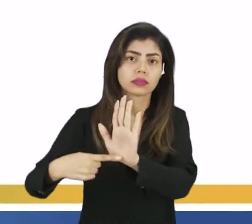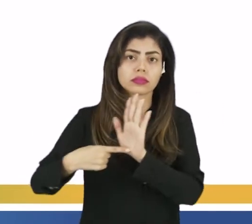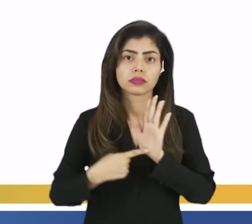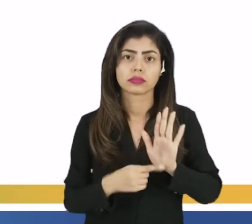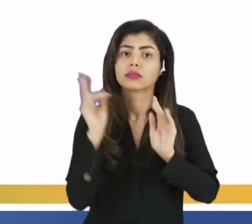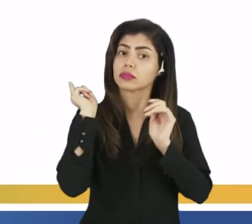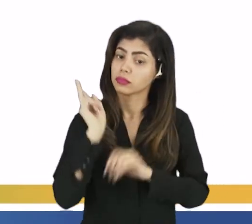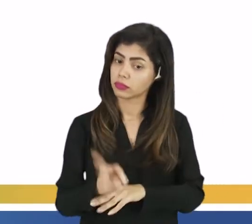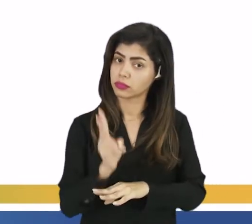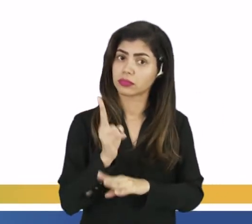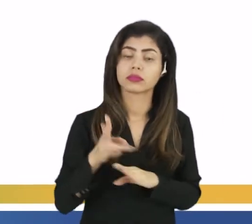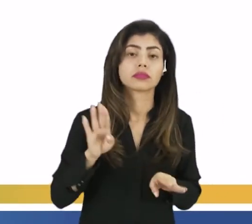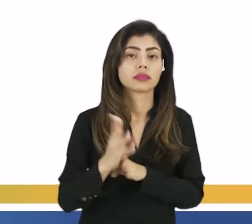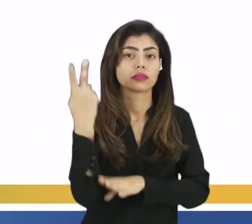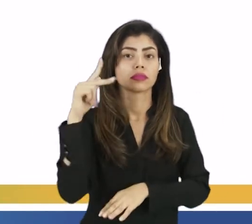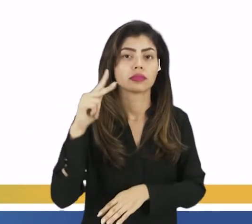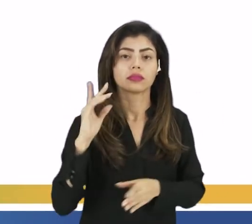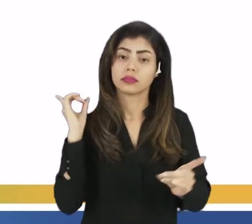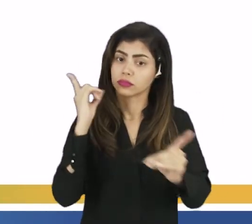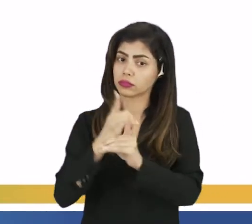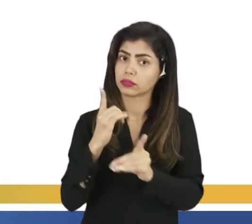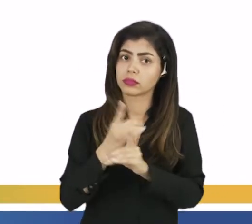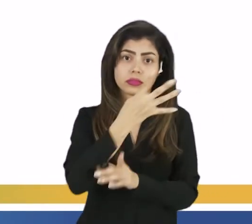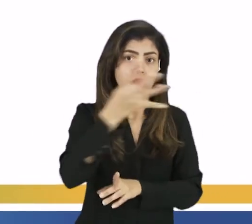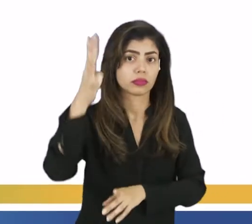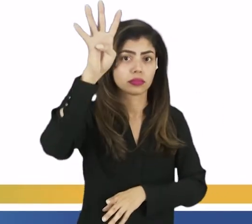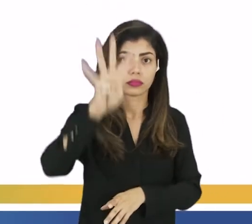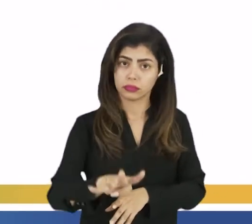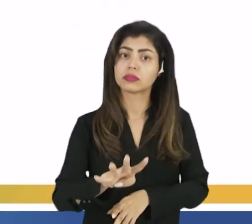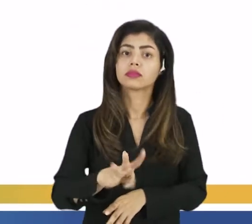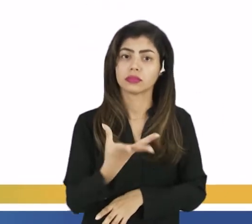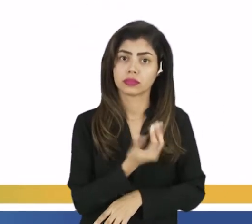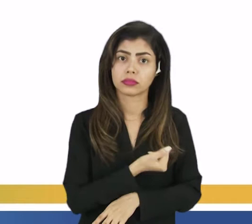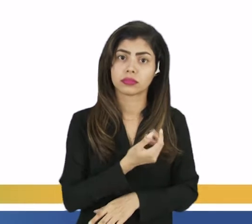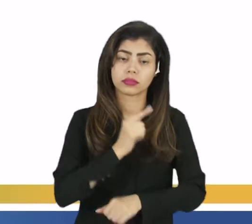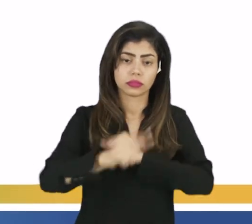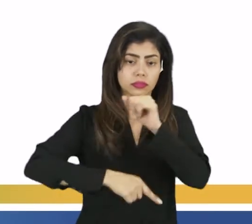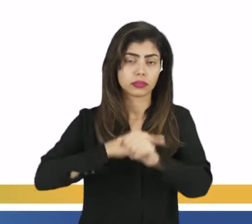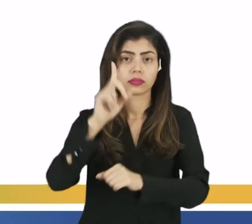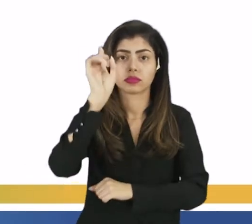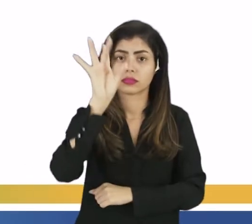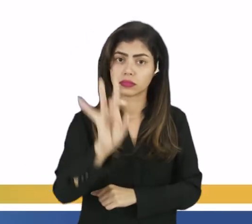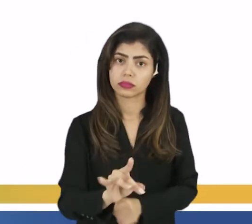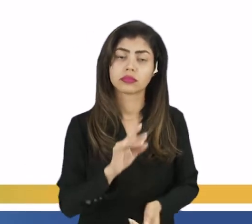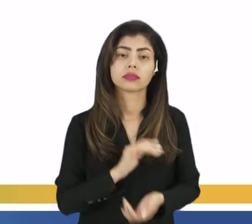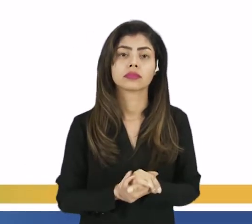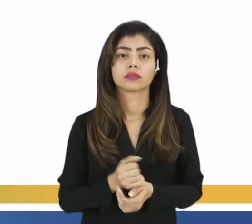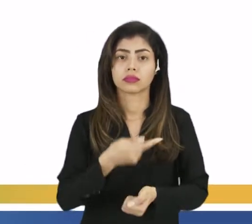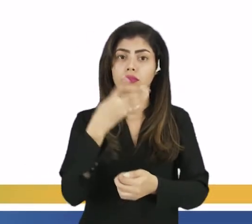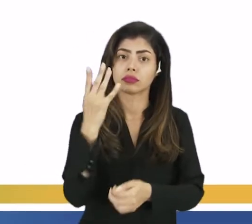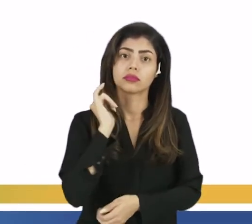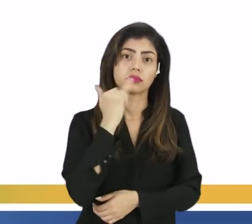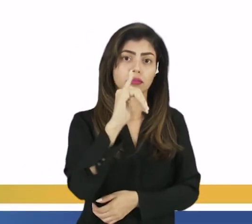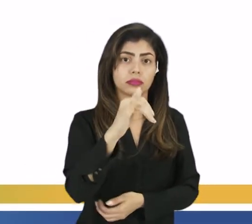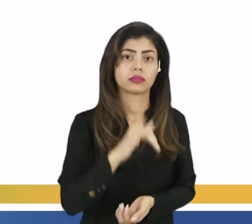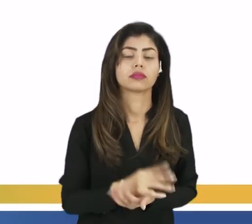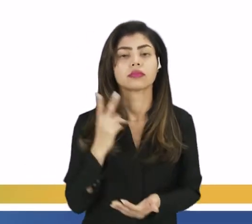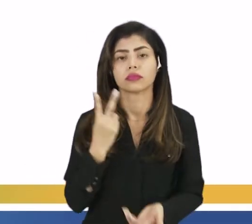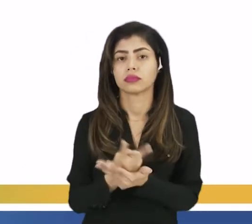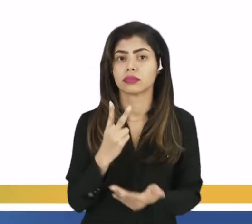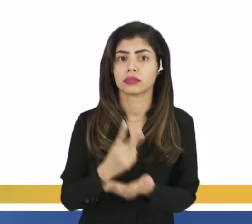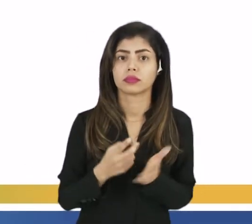sempre nos indica o período que ele se encontra na tabela periódica tão quantidade de cá me as crônicas